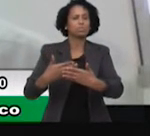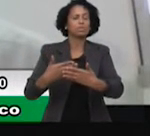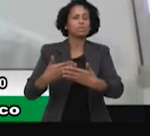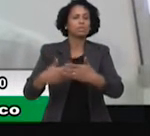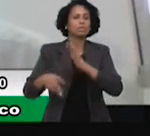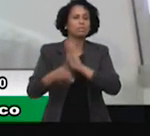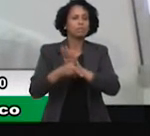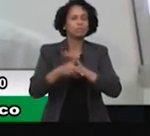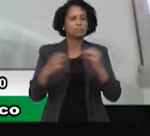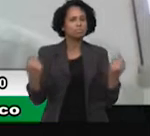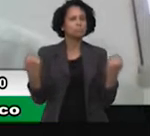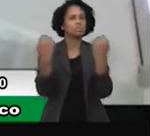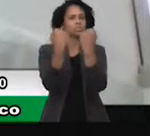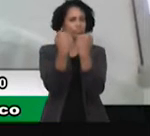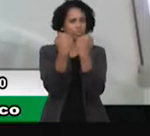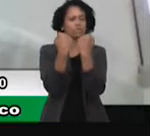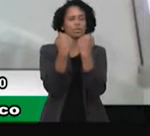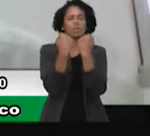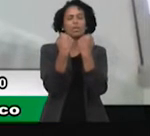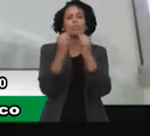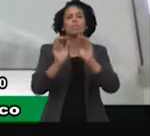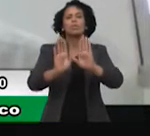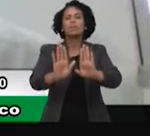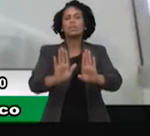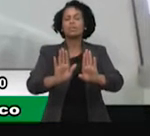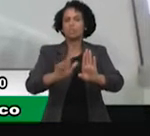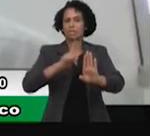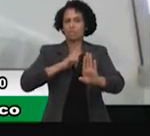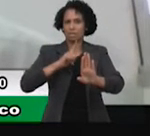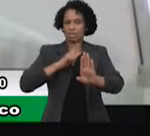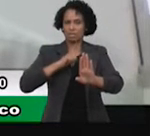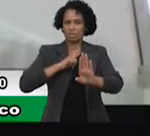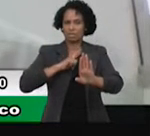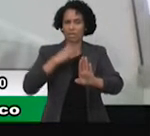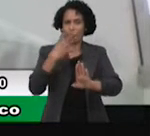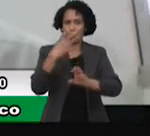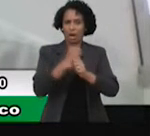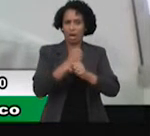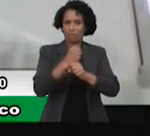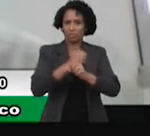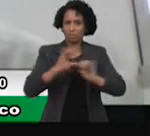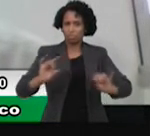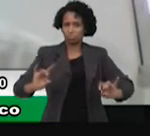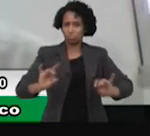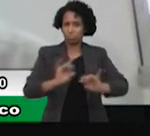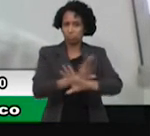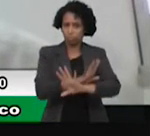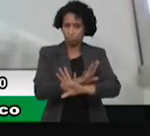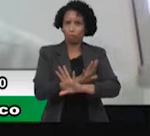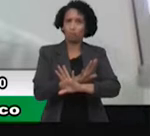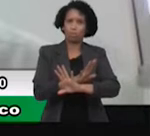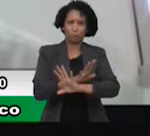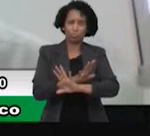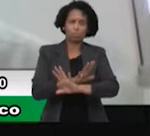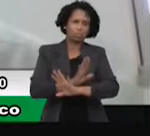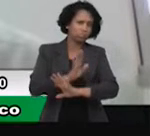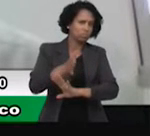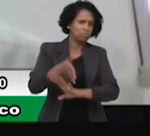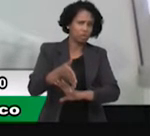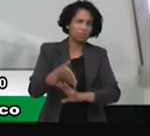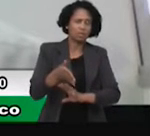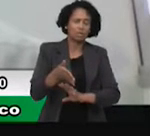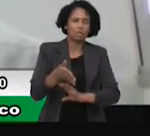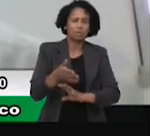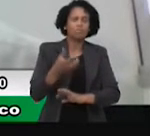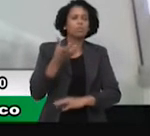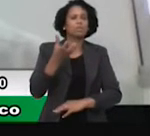de defender. Ao chegar ao final dessa primeira legislatura minha, tenho a graça de ir para uma segunda, eu quero dar